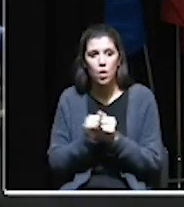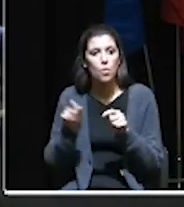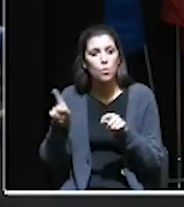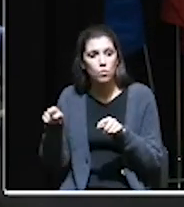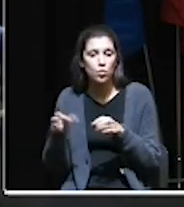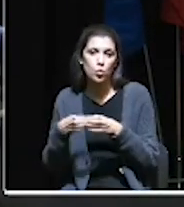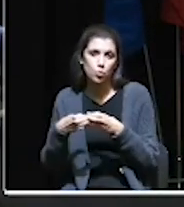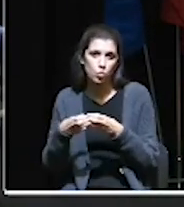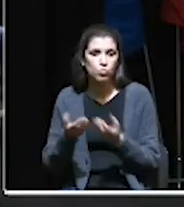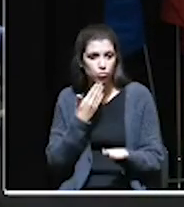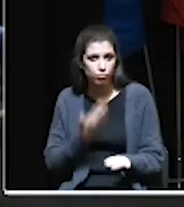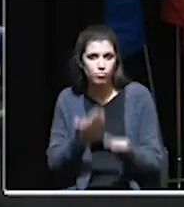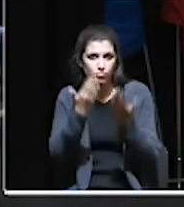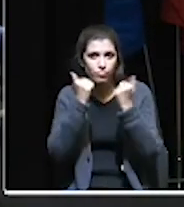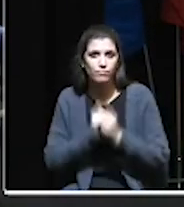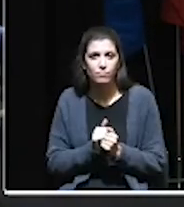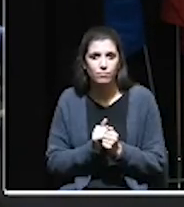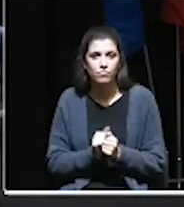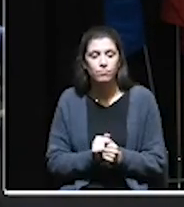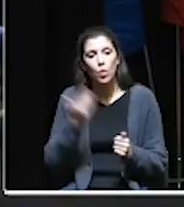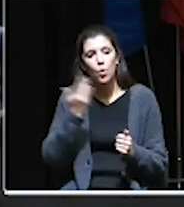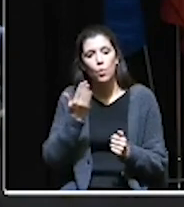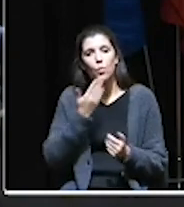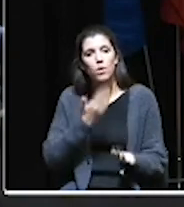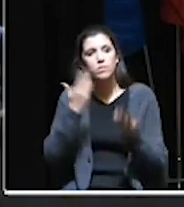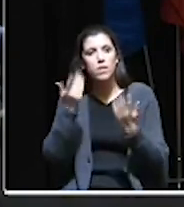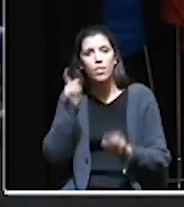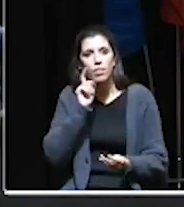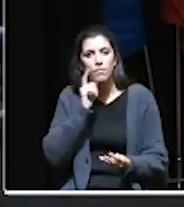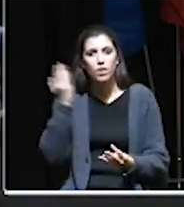destes movimentos em prol dos direitos humanos e da igualdade social. Obrigado.